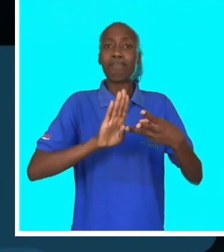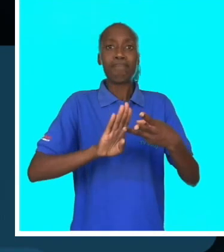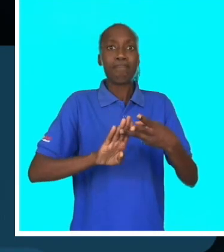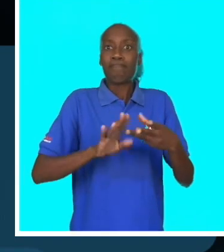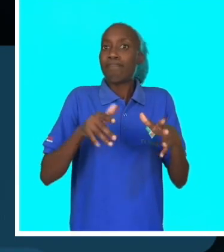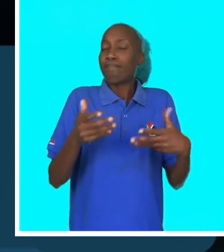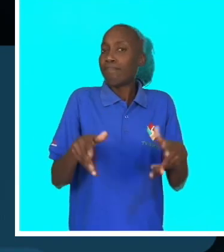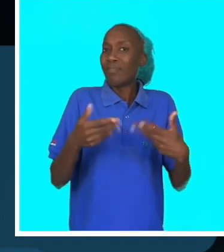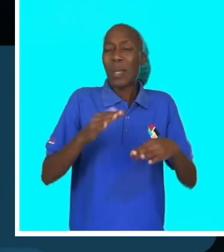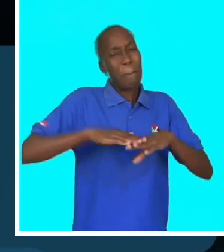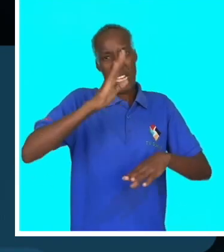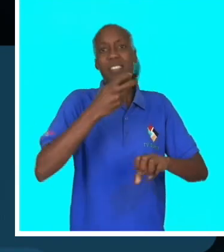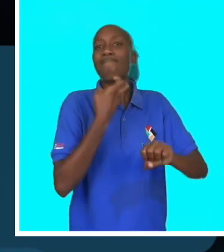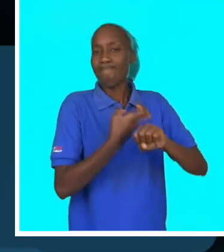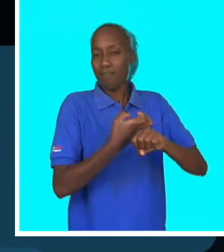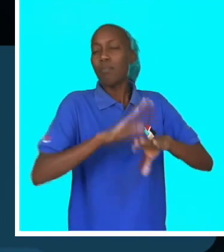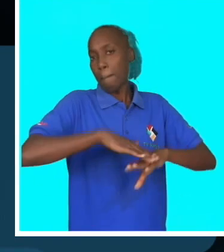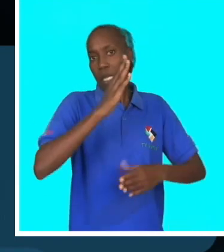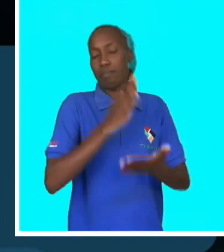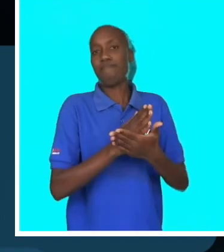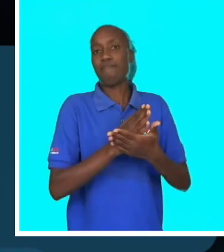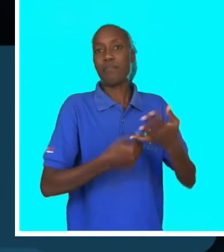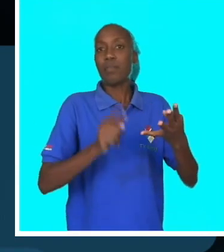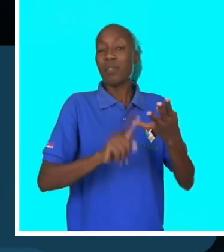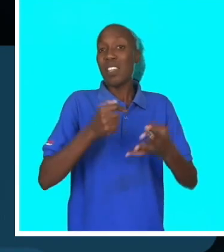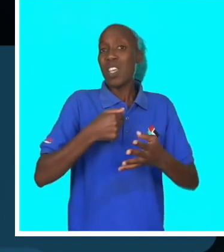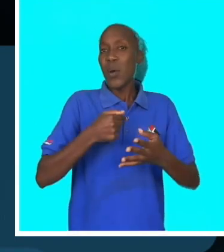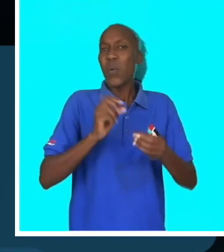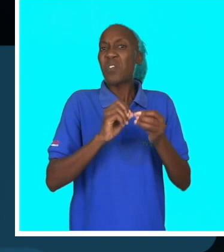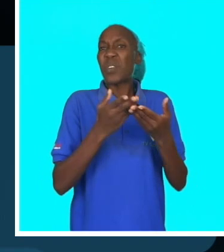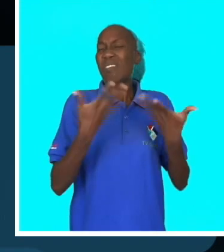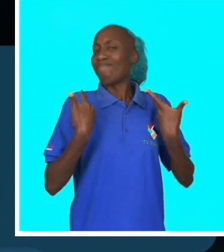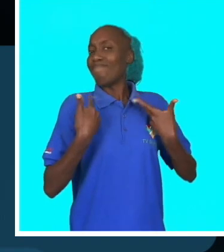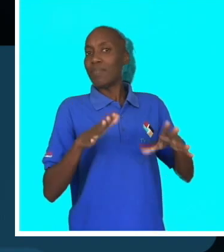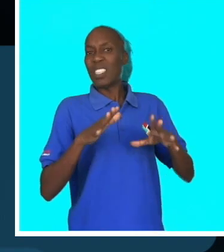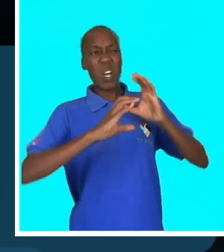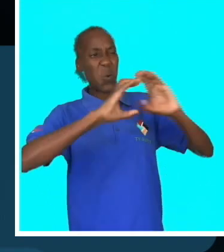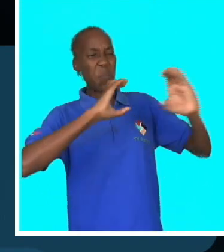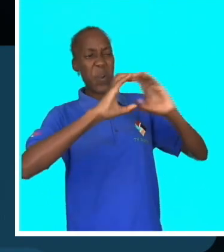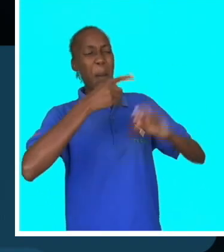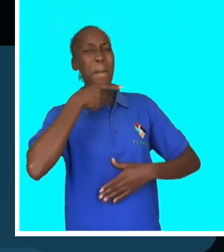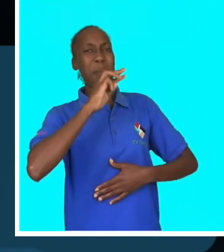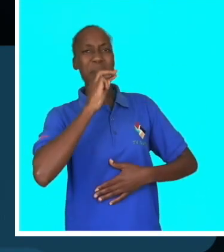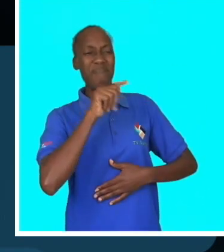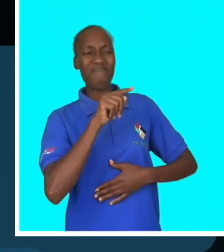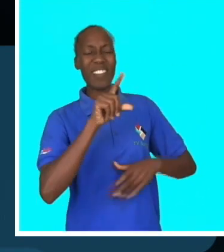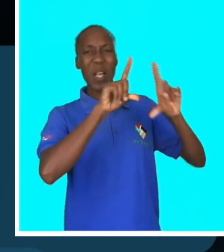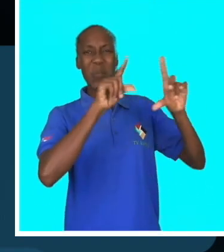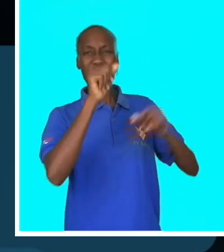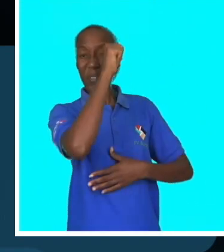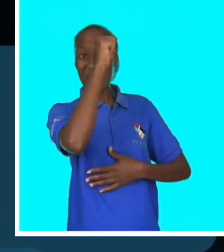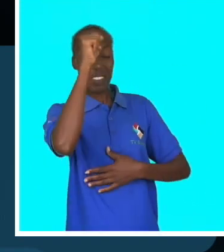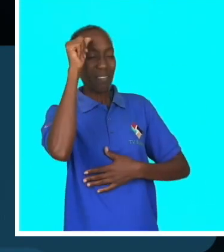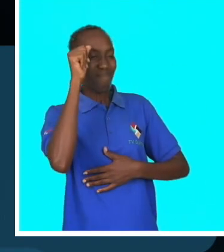Porque era muito puxado mesmo. E eu não queria falar com os meus pais acerca dessa